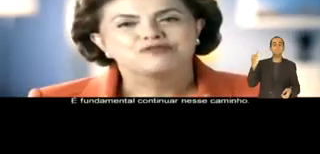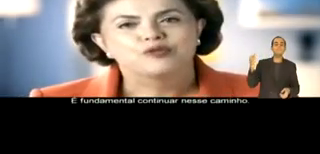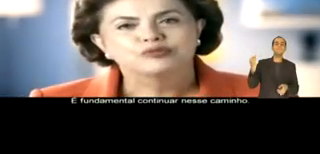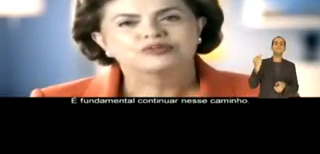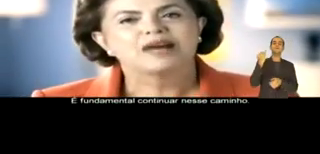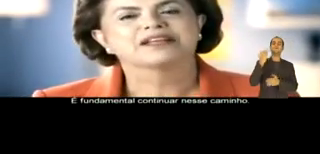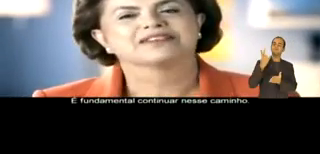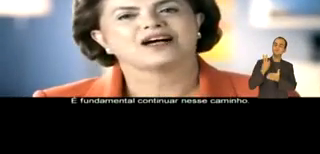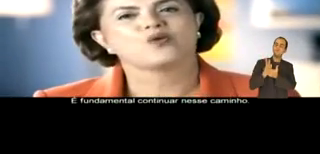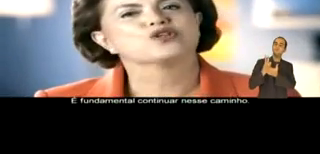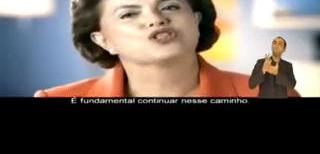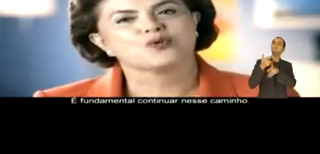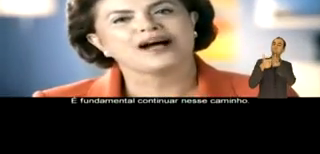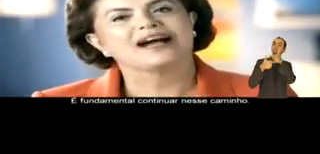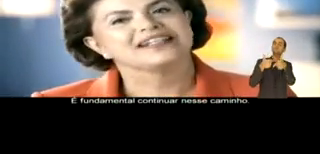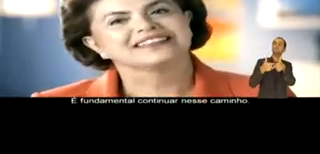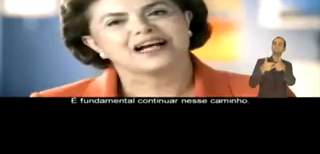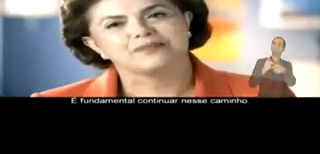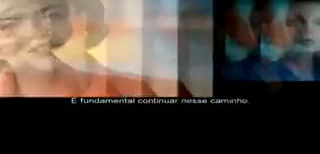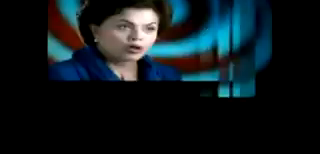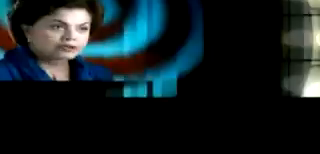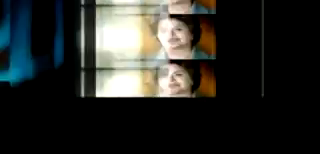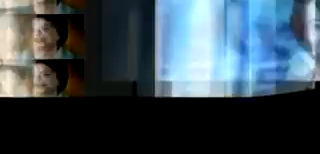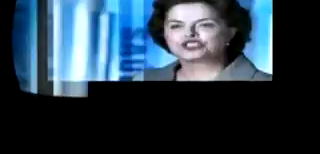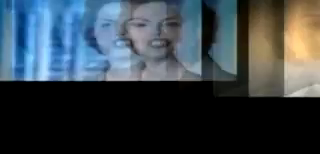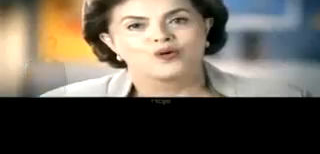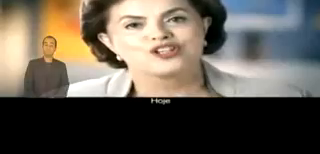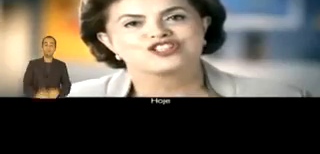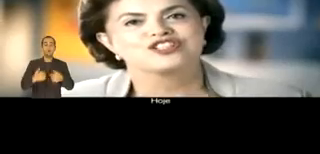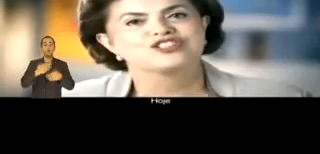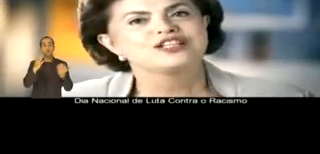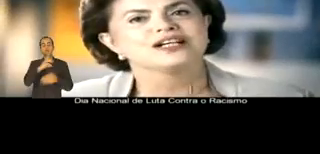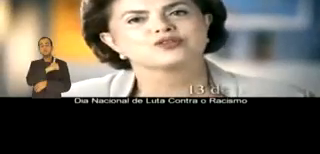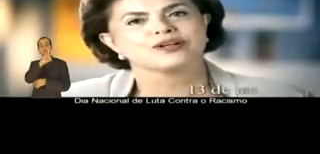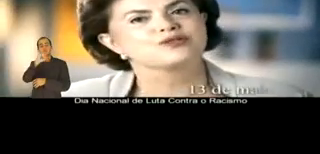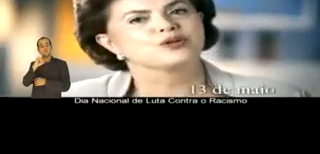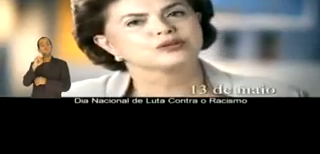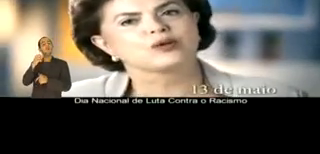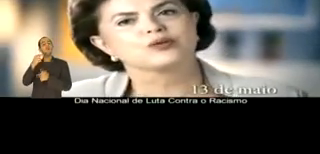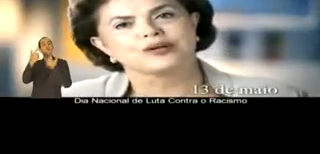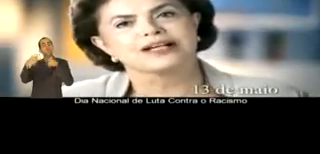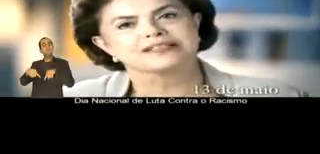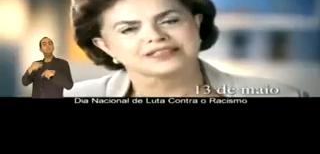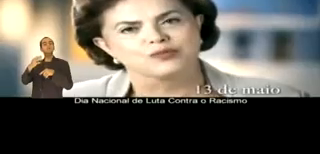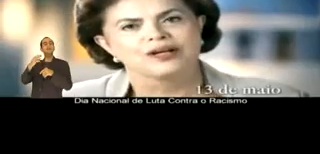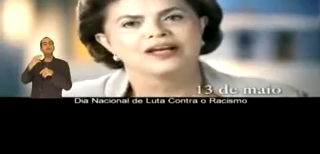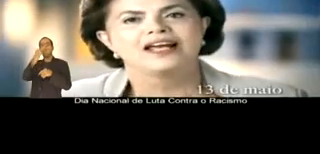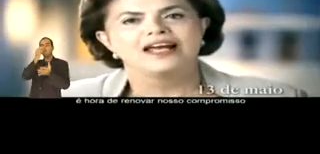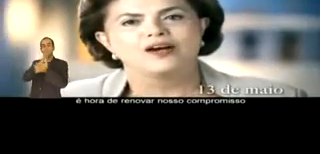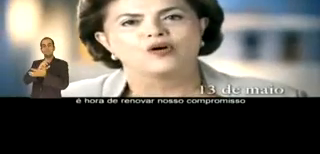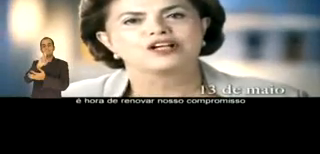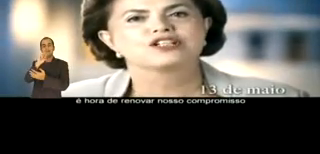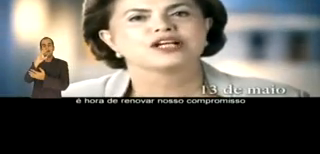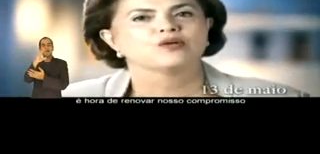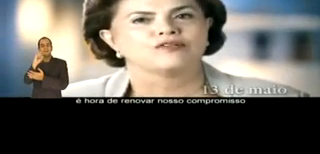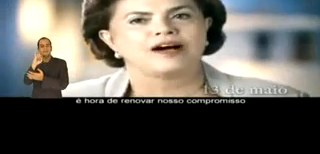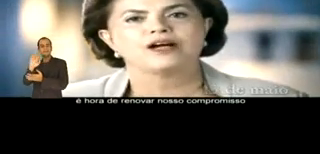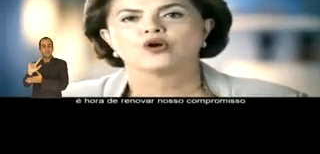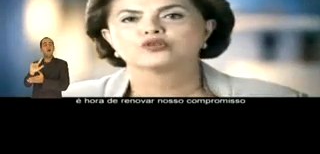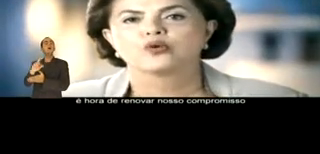É fundamental continuar nesse caminho. Hoje, Dia Nacional de Luta contra o Racismo, é hora